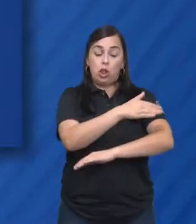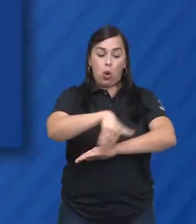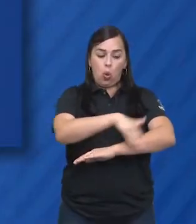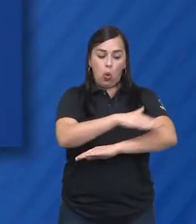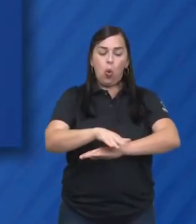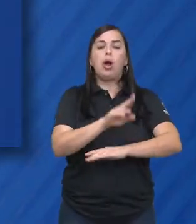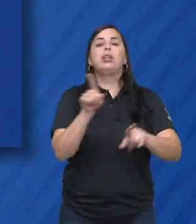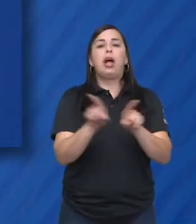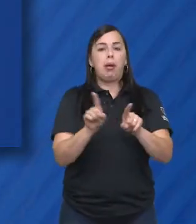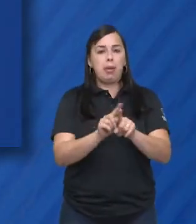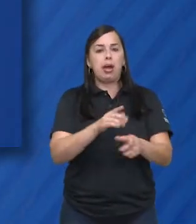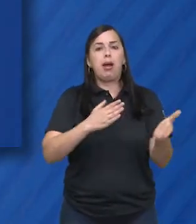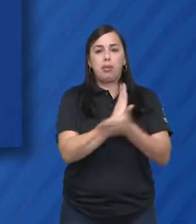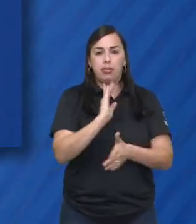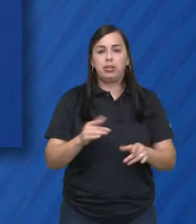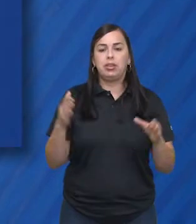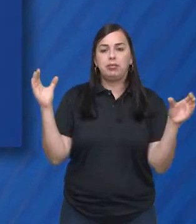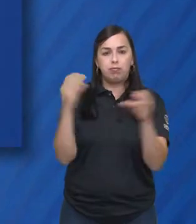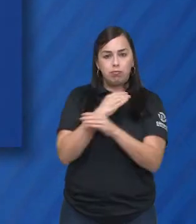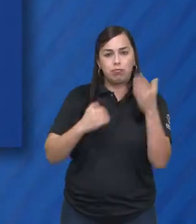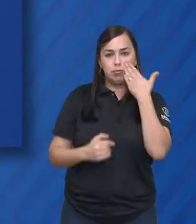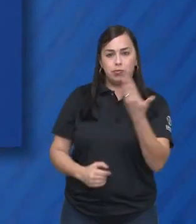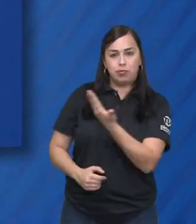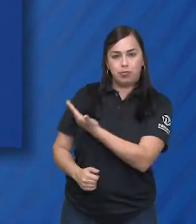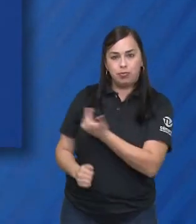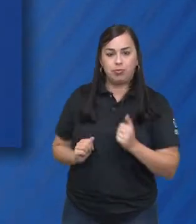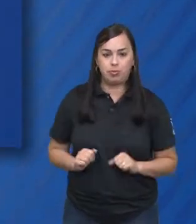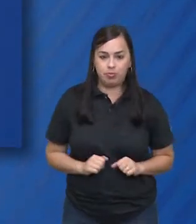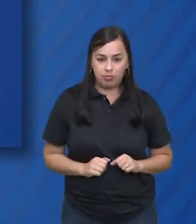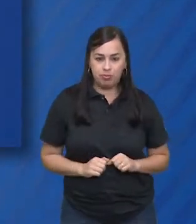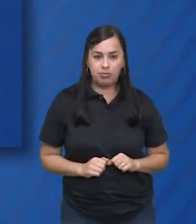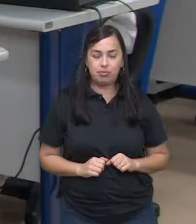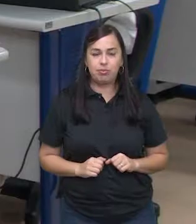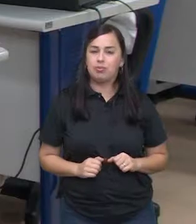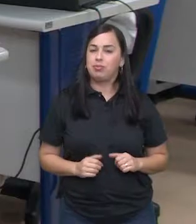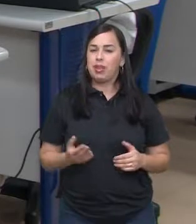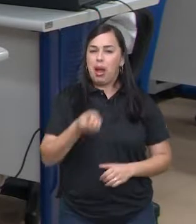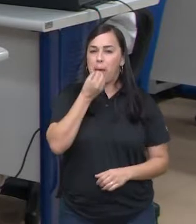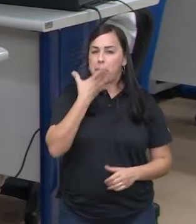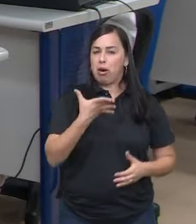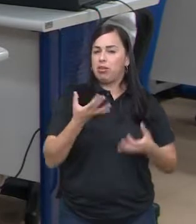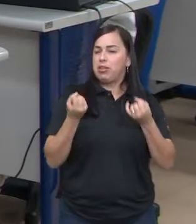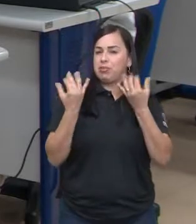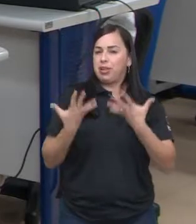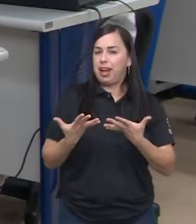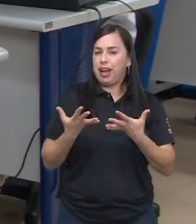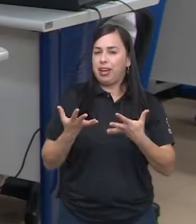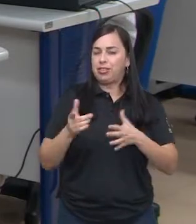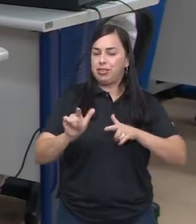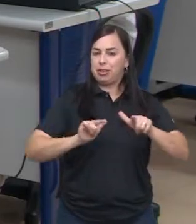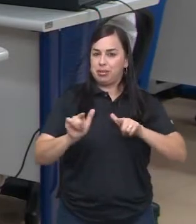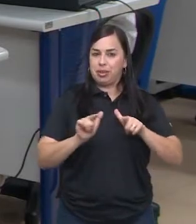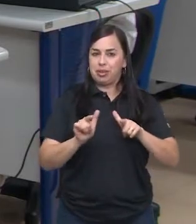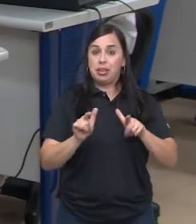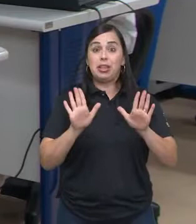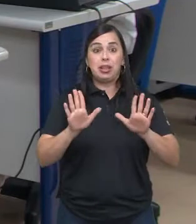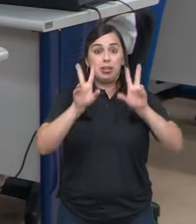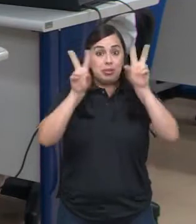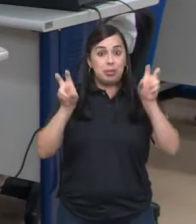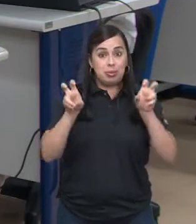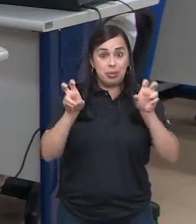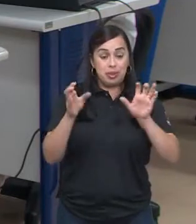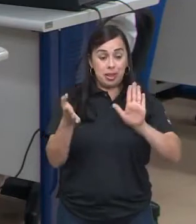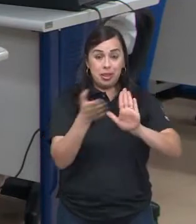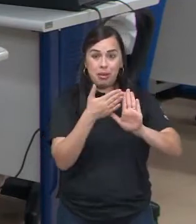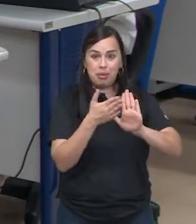As sessões na íntegra você acompanha no nosso canal no YouTube. E é sempre bom falar de emprego, não? Então, para manter o assunto